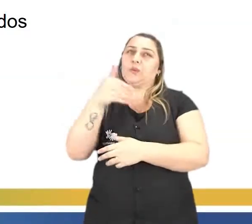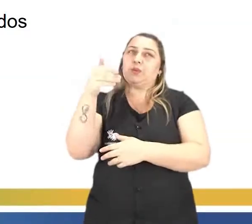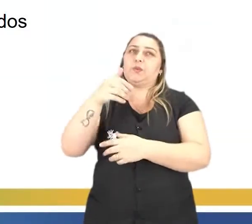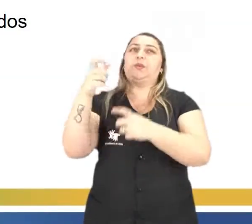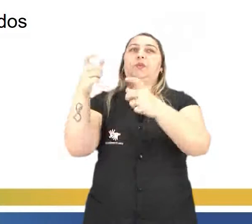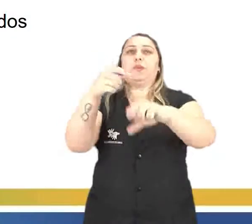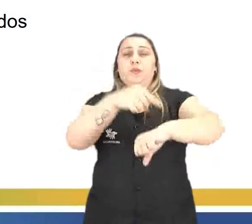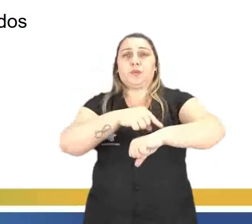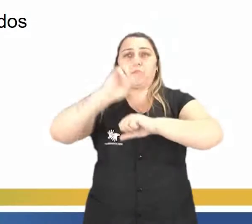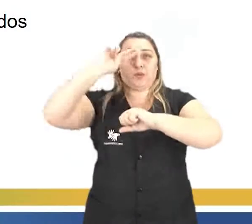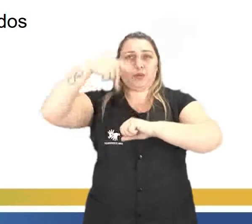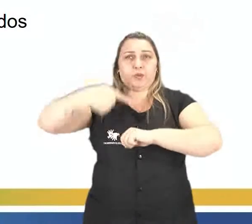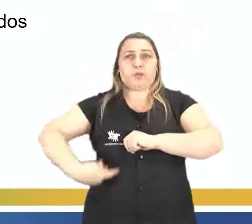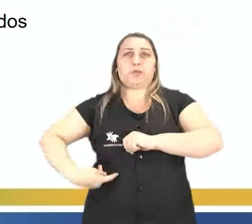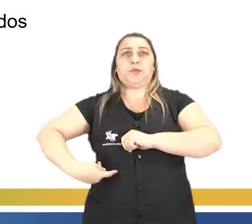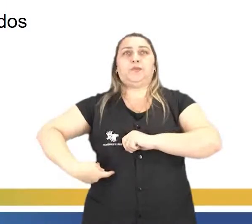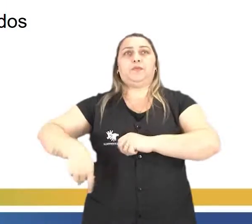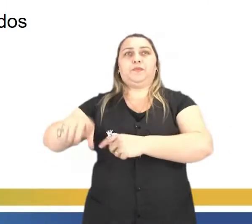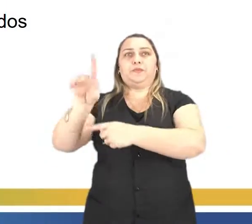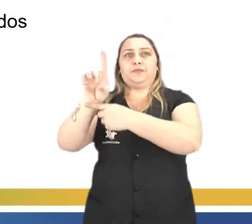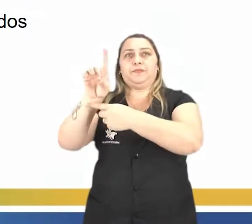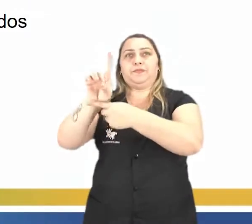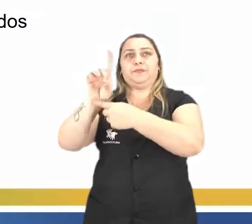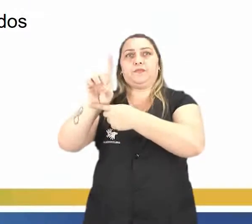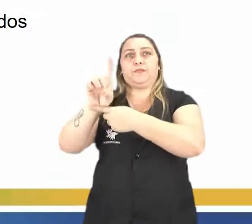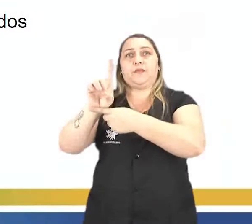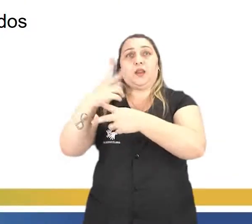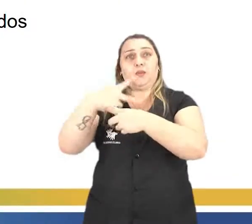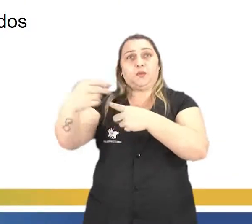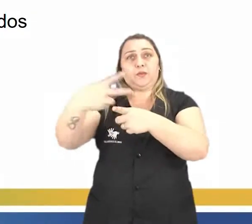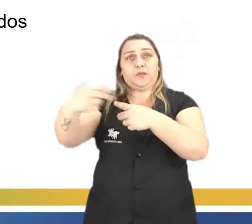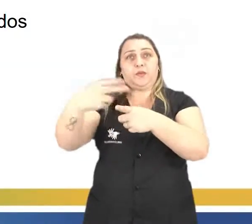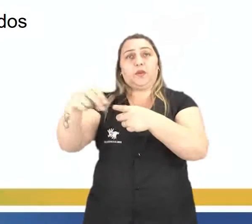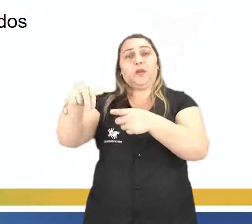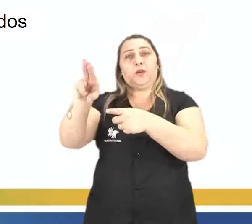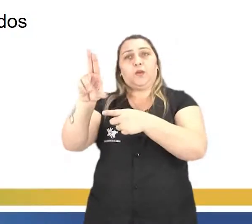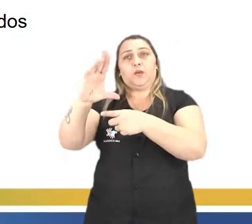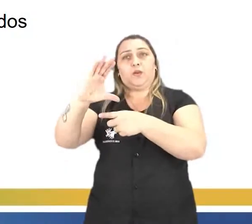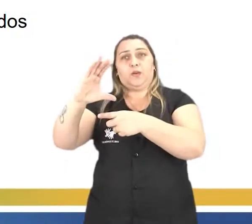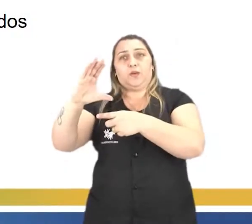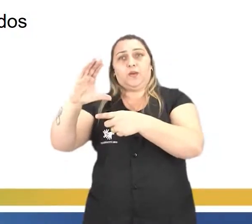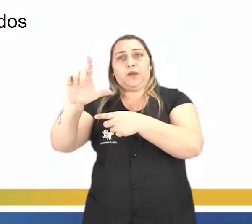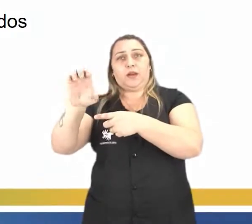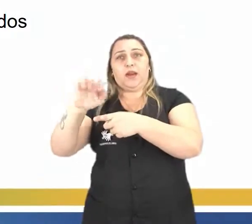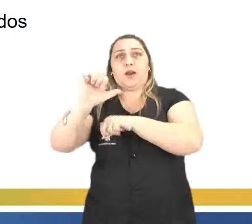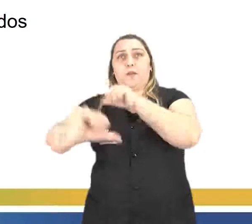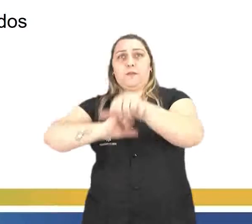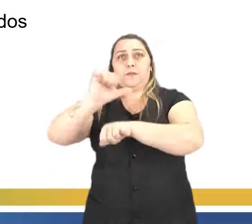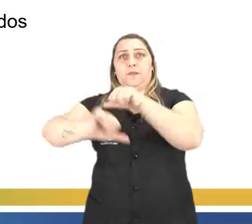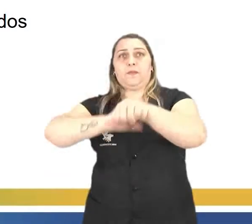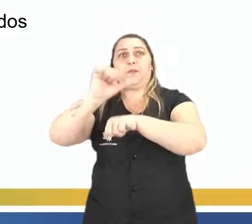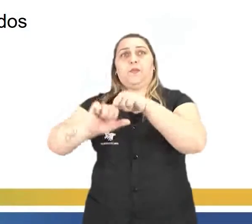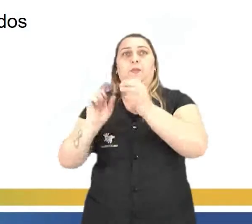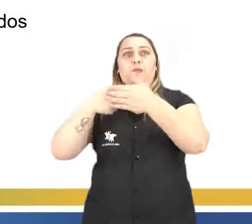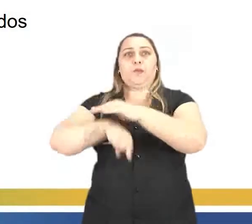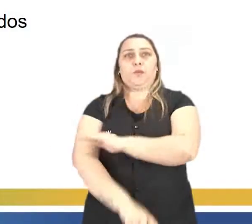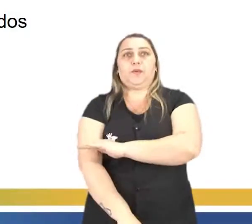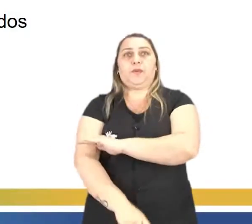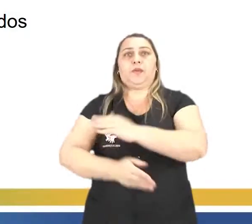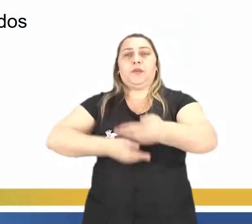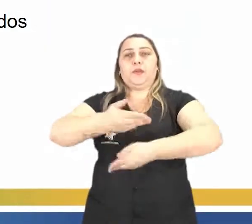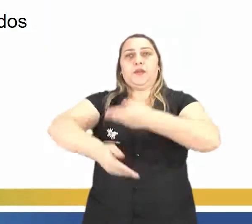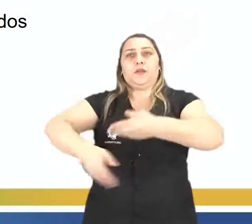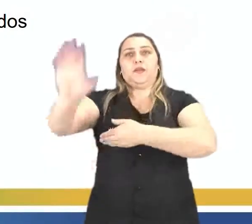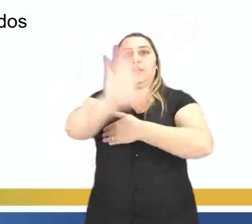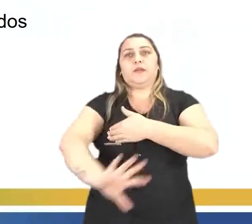todos os tempos da humanidade. Letra D. As recentes conquistas nucleares alteram de modo profundo